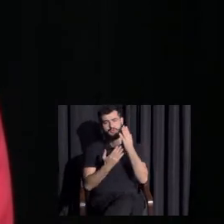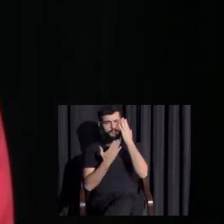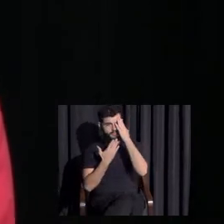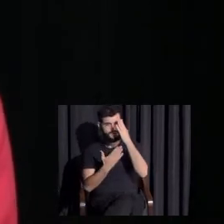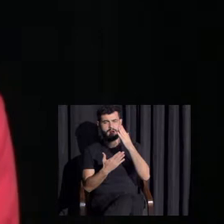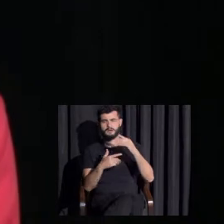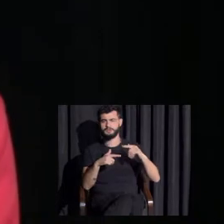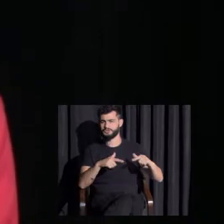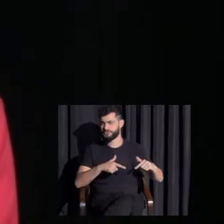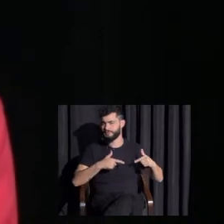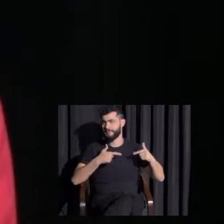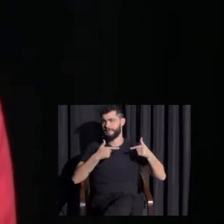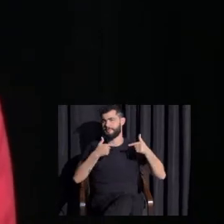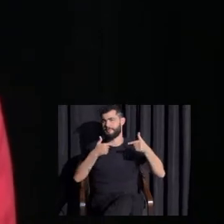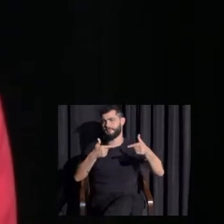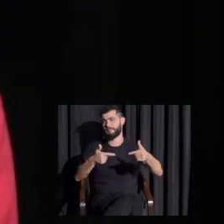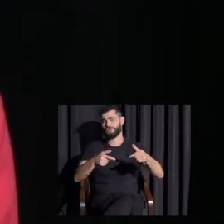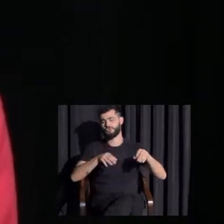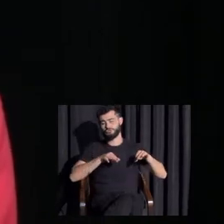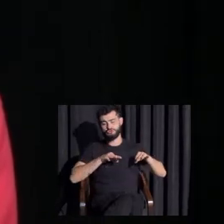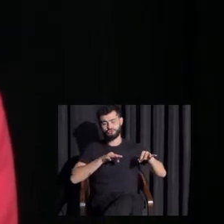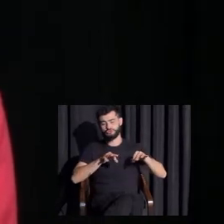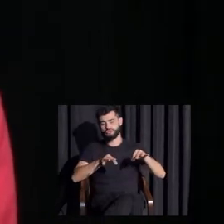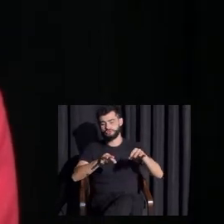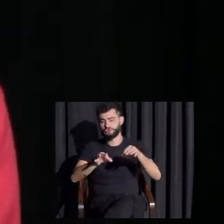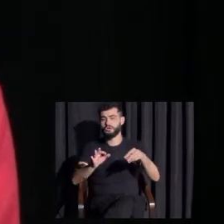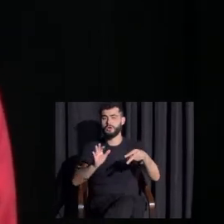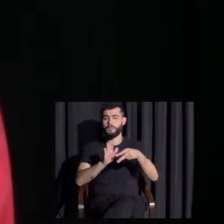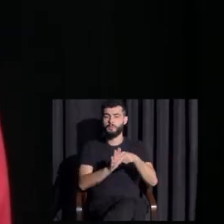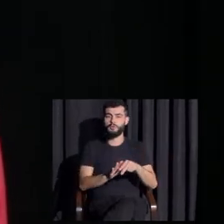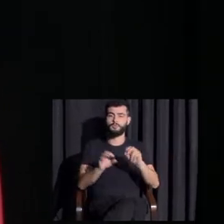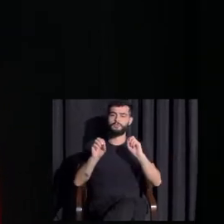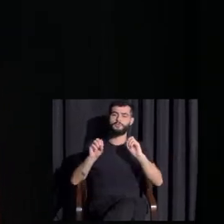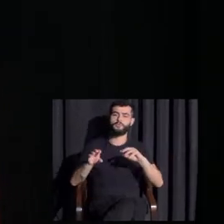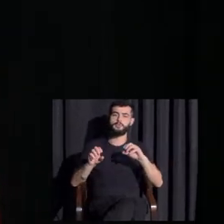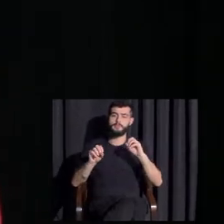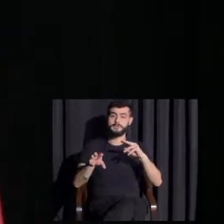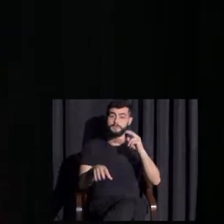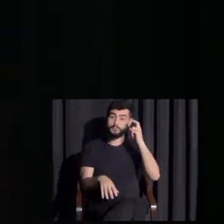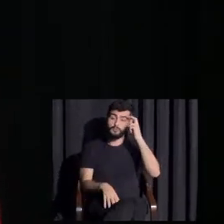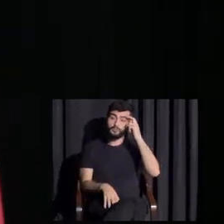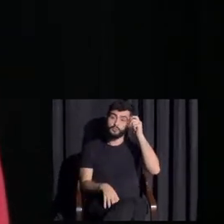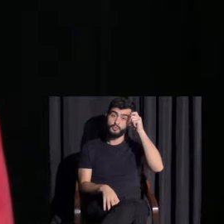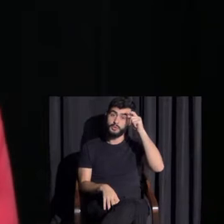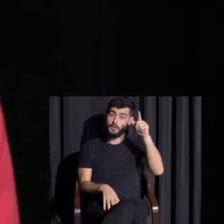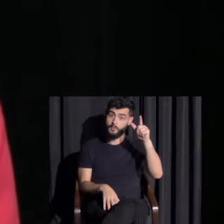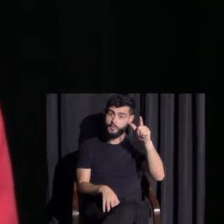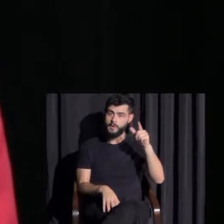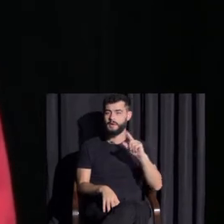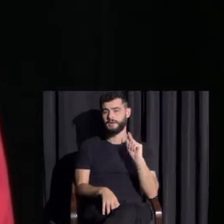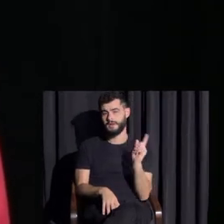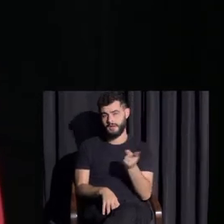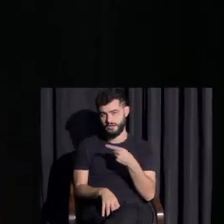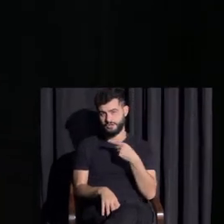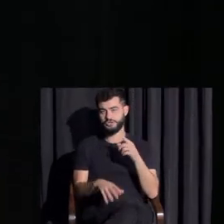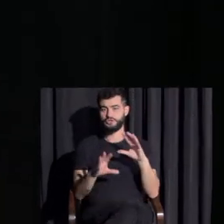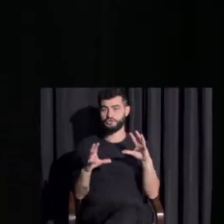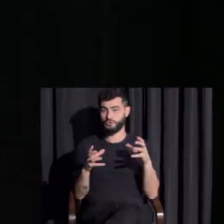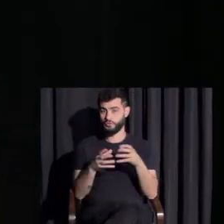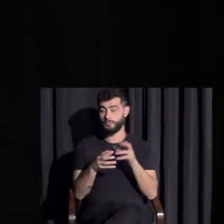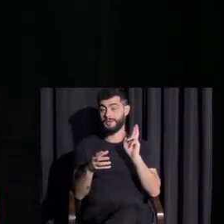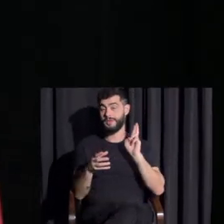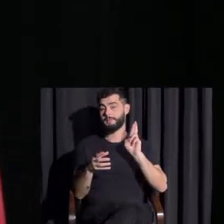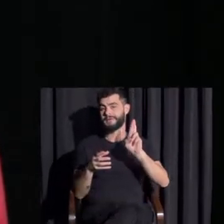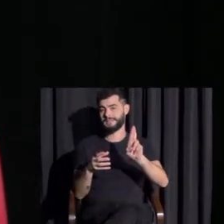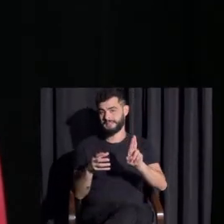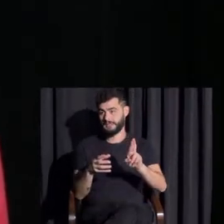na formação cultural da cidade. Graças a vocês, artistas educadores, a gente está aqui representando os mais de 400